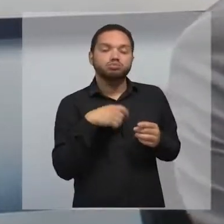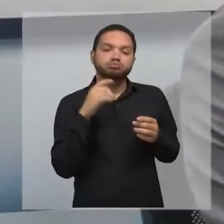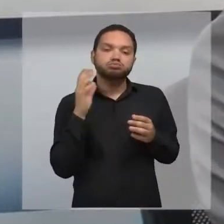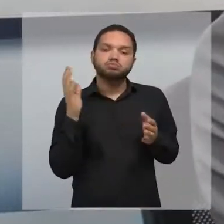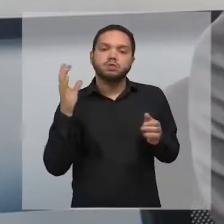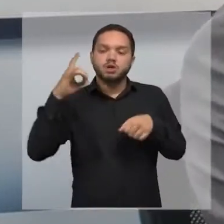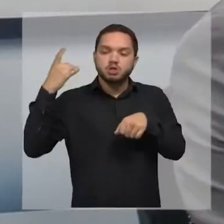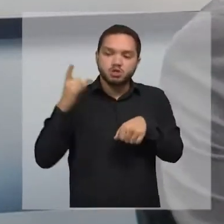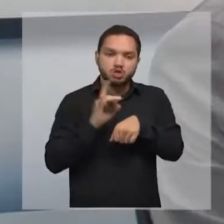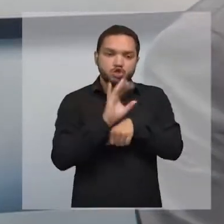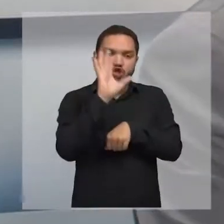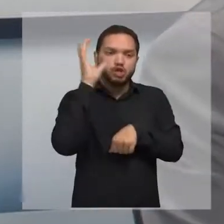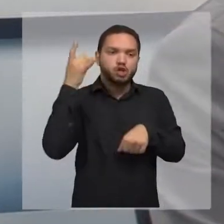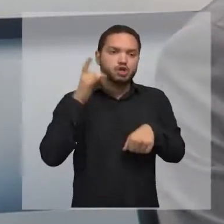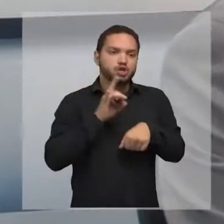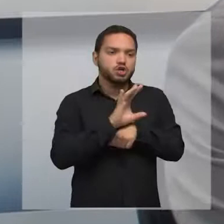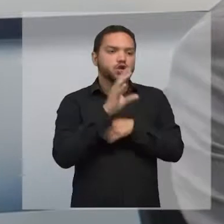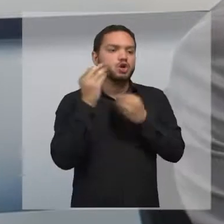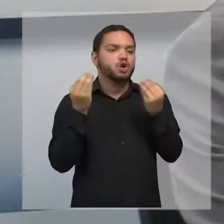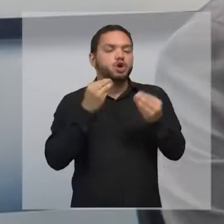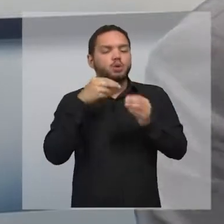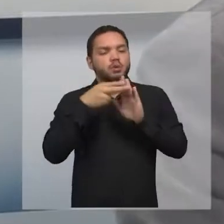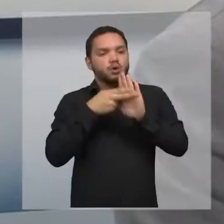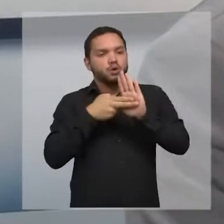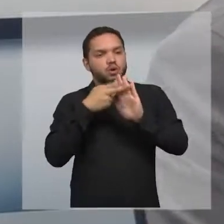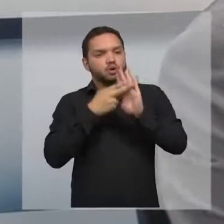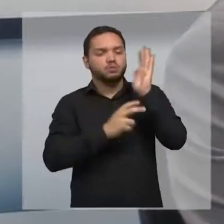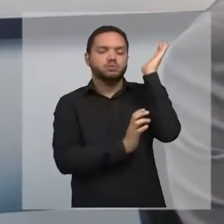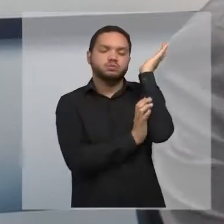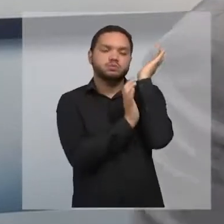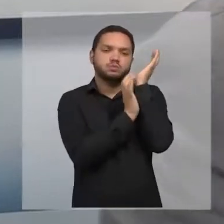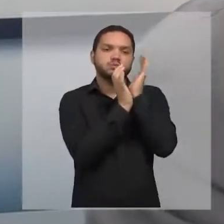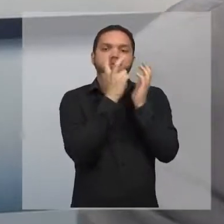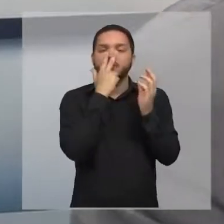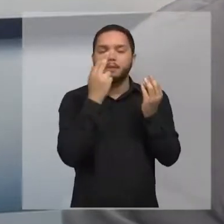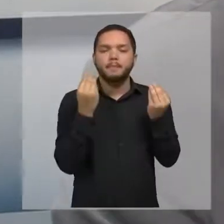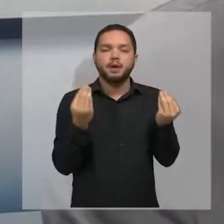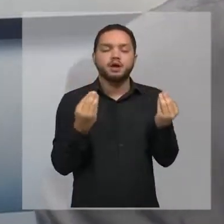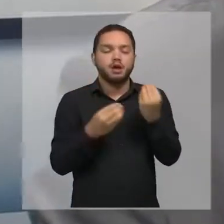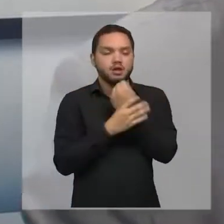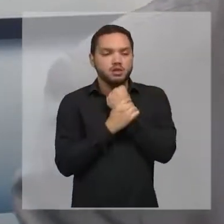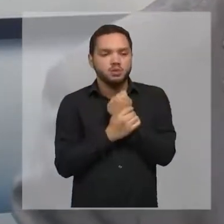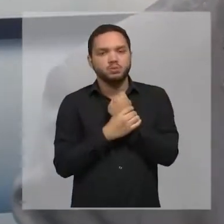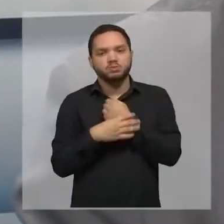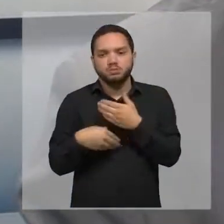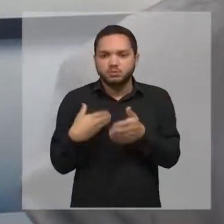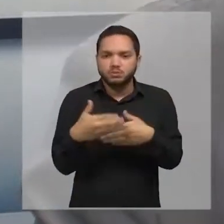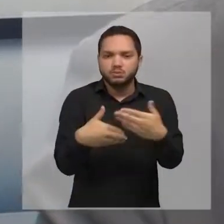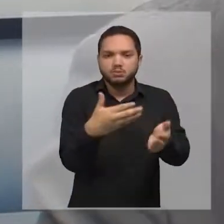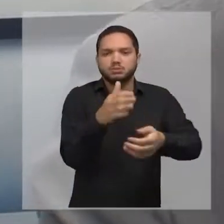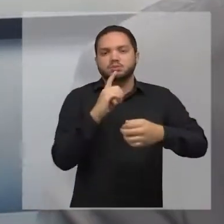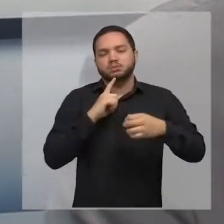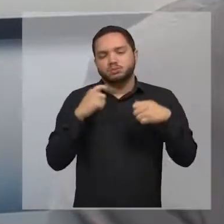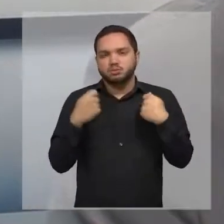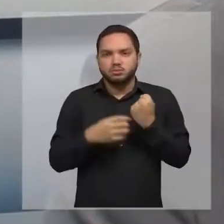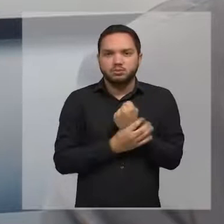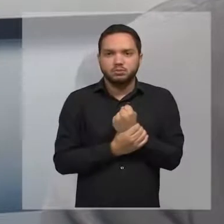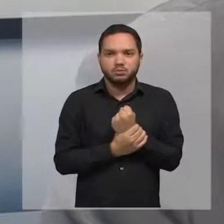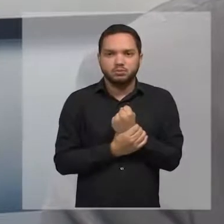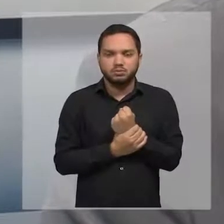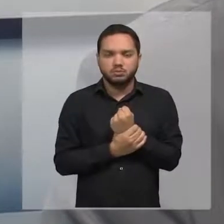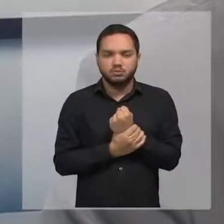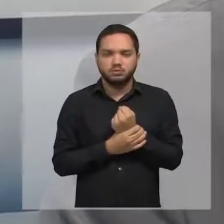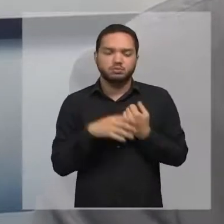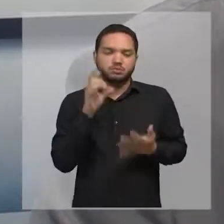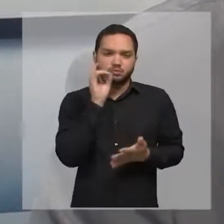as dicas de normas, de burocracias internas que podem ser seguidas para que tenha segurança todo o trâmite que for